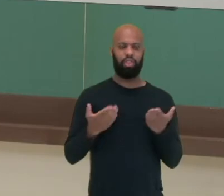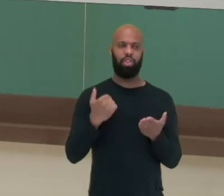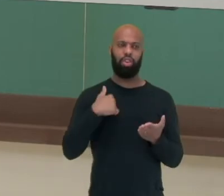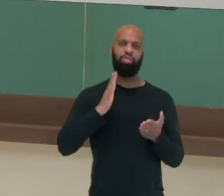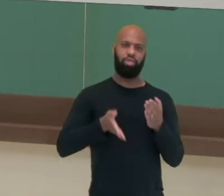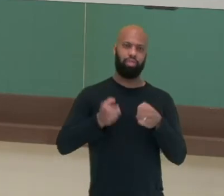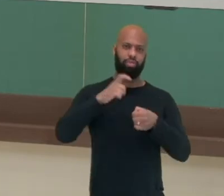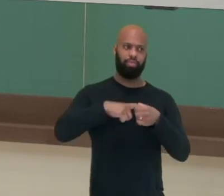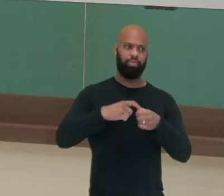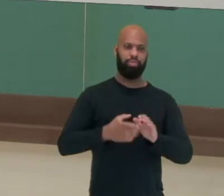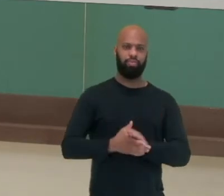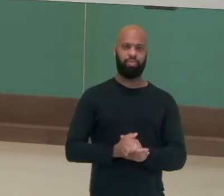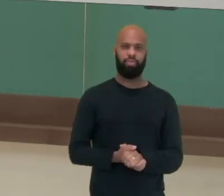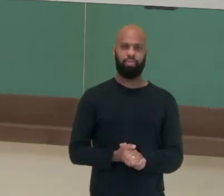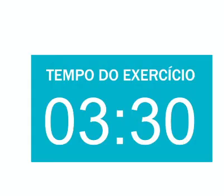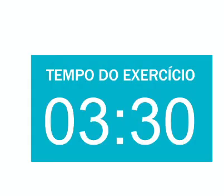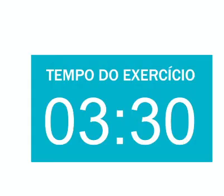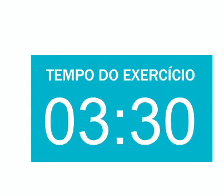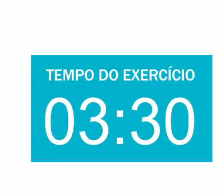gente volta com a correção.